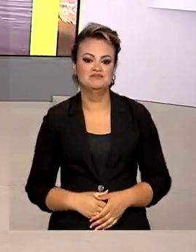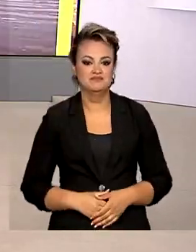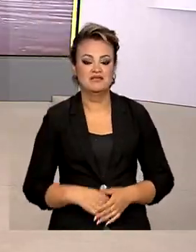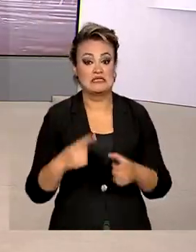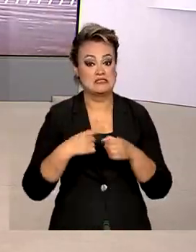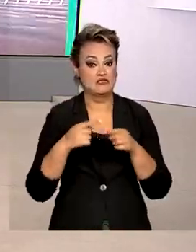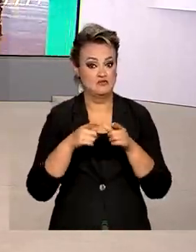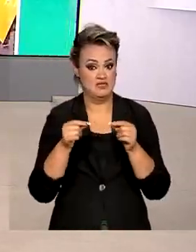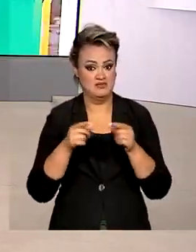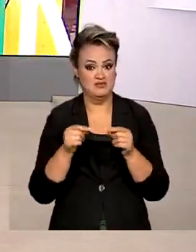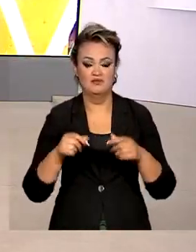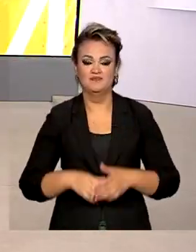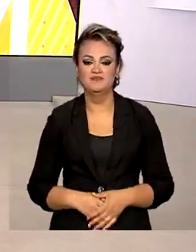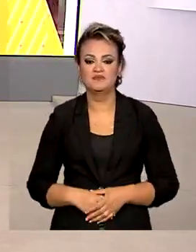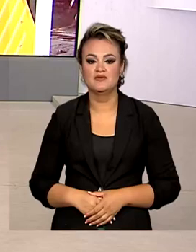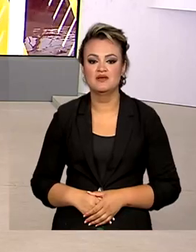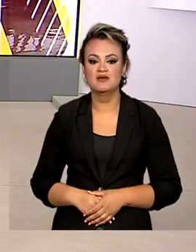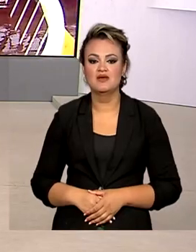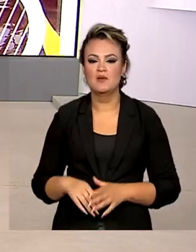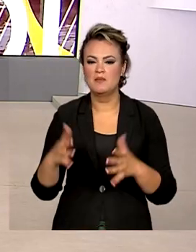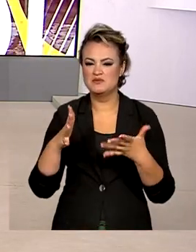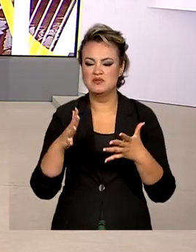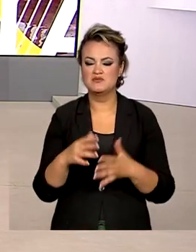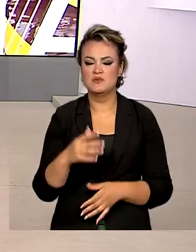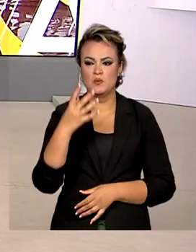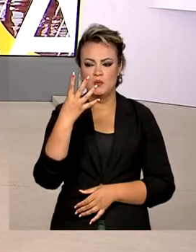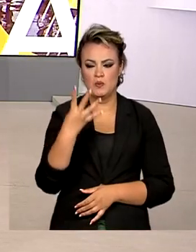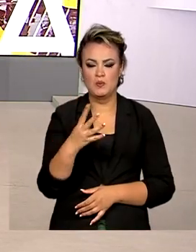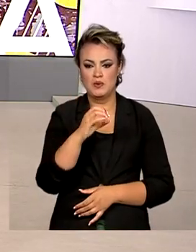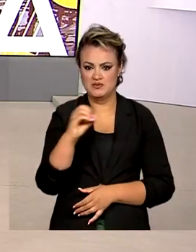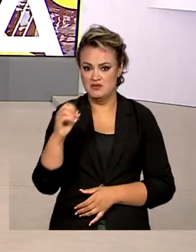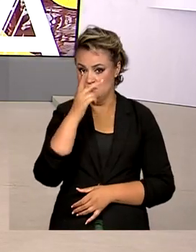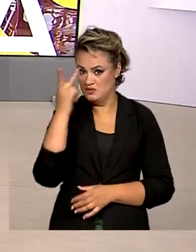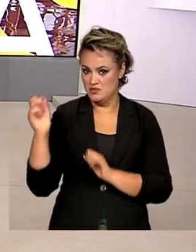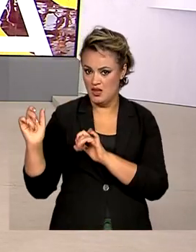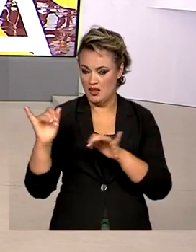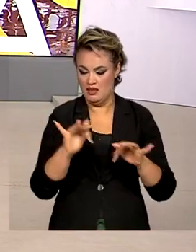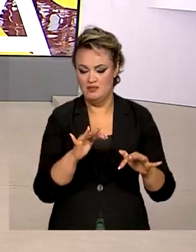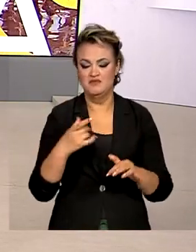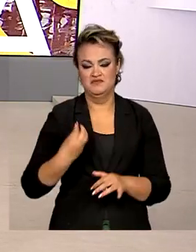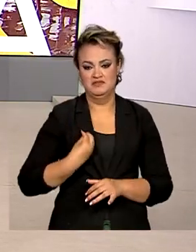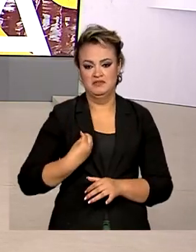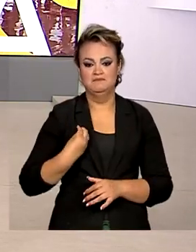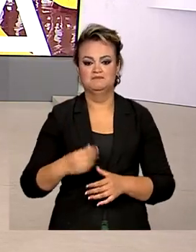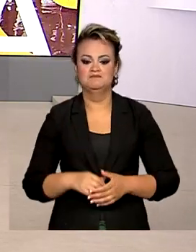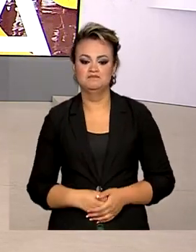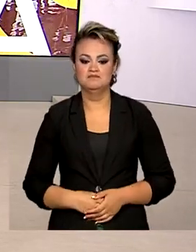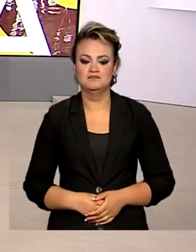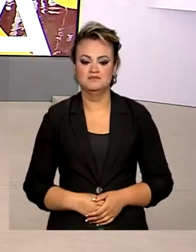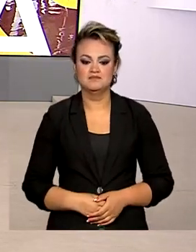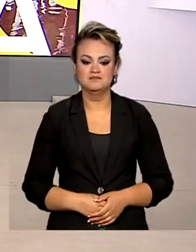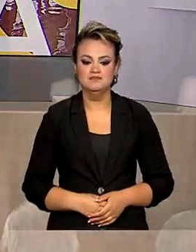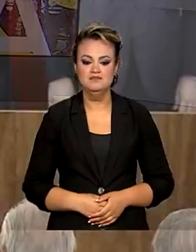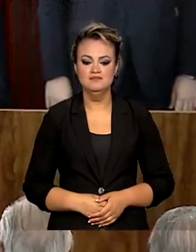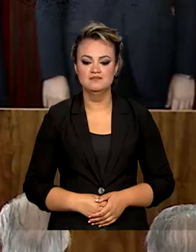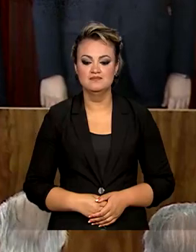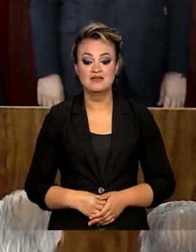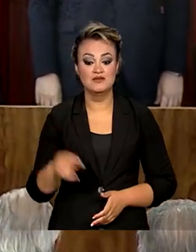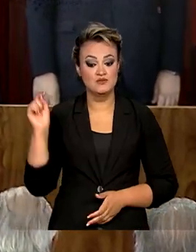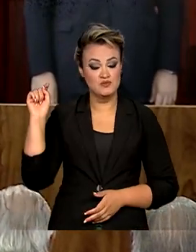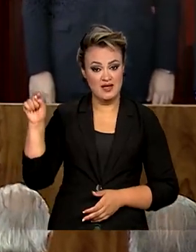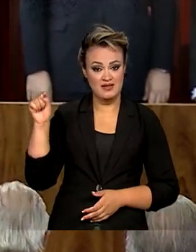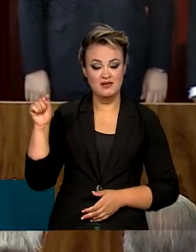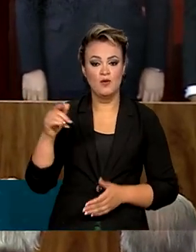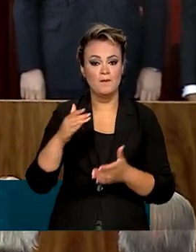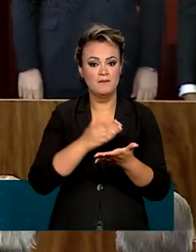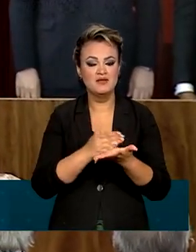Superior Eleitoral em Brasília. Cerca de 400 convidados participaram da cerimônia. A cerimônia